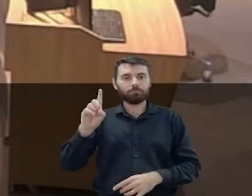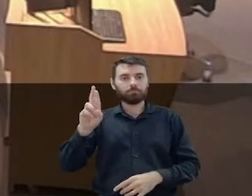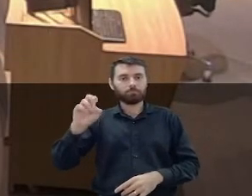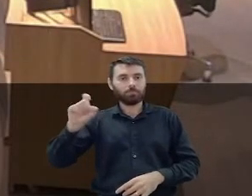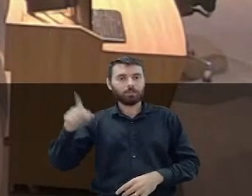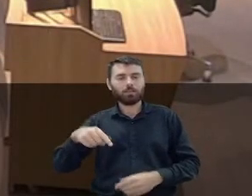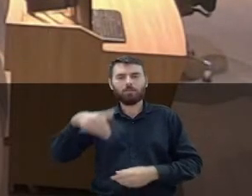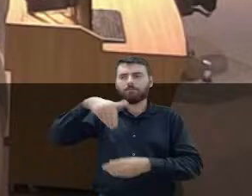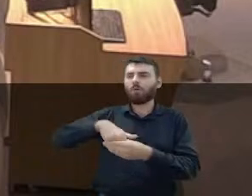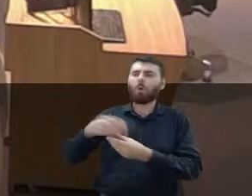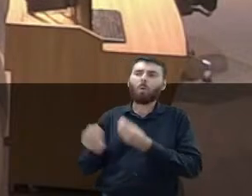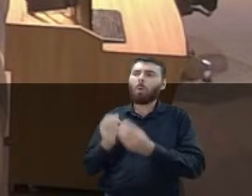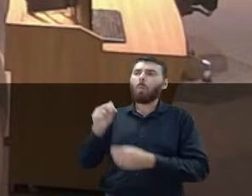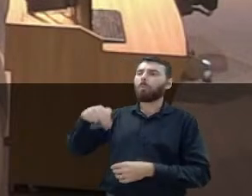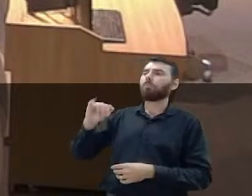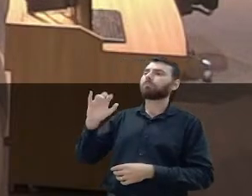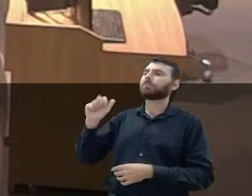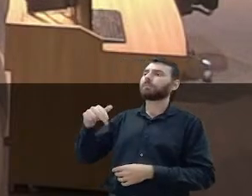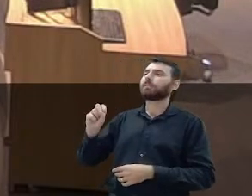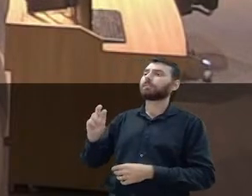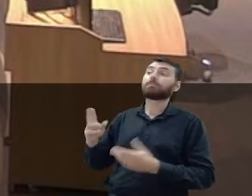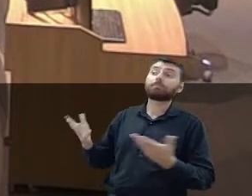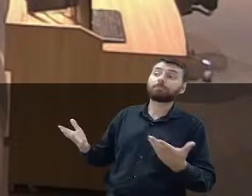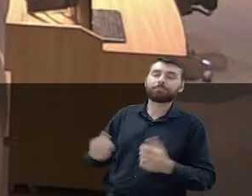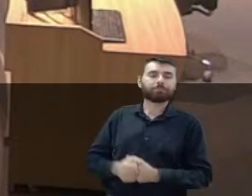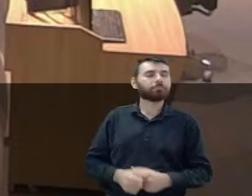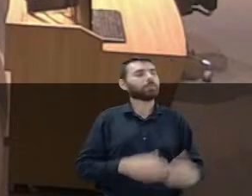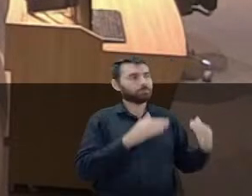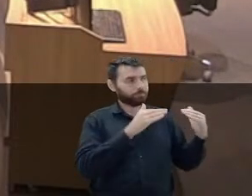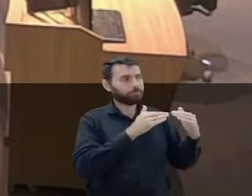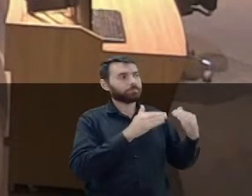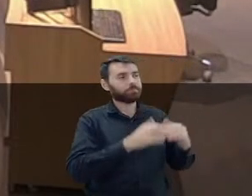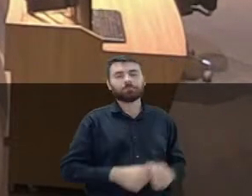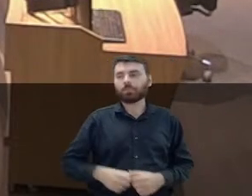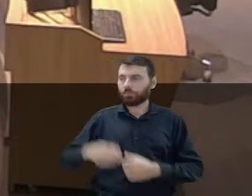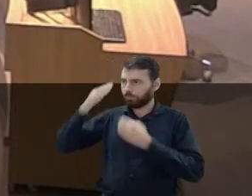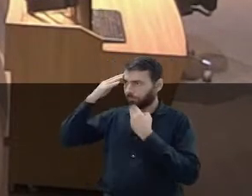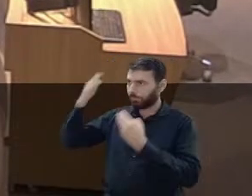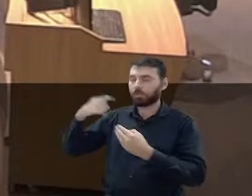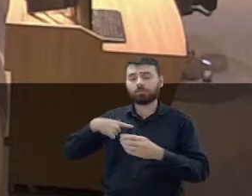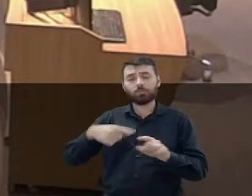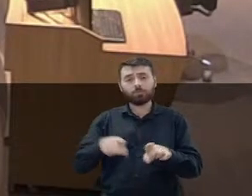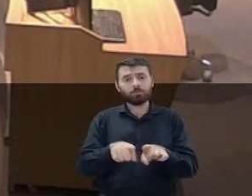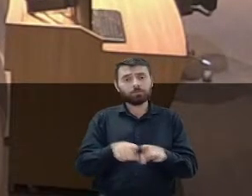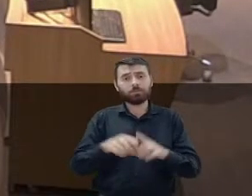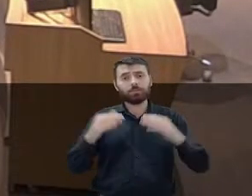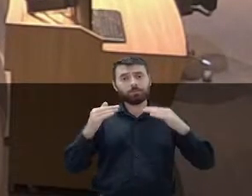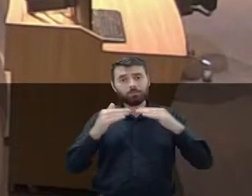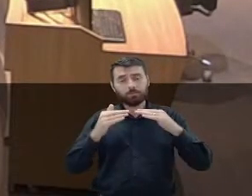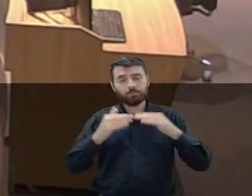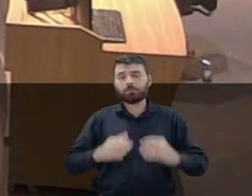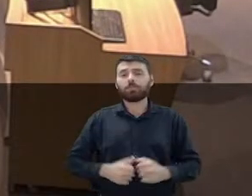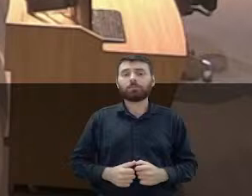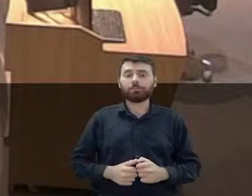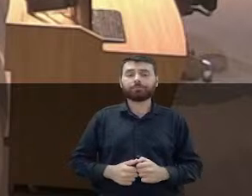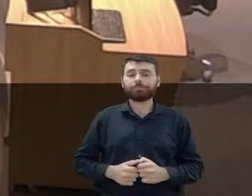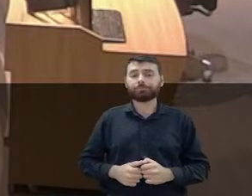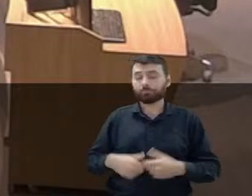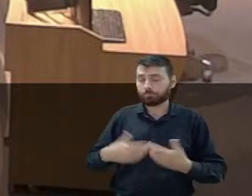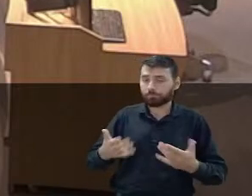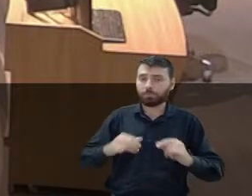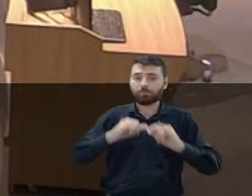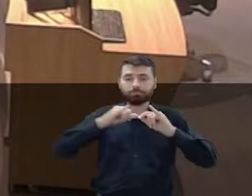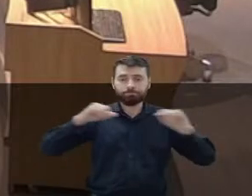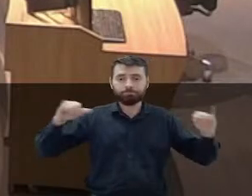tenho divergência. Obrigado, desembargador Nicanor. Eu também não tenho divergência. Acompanho o voto do relator com